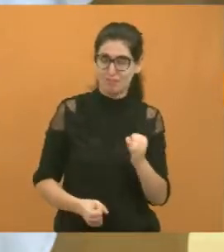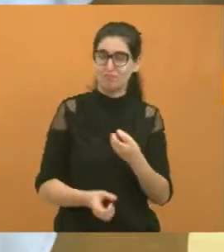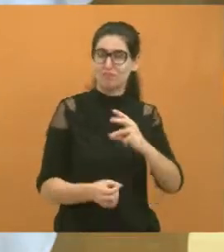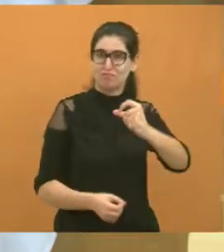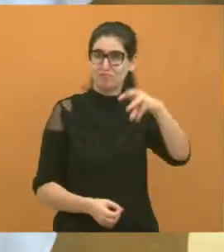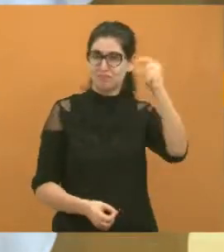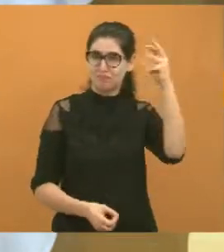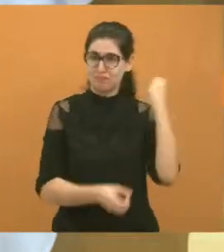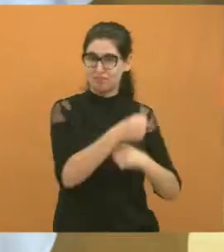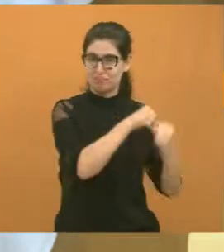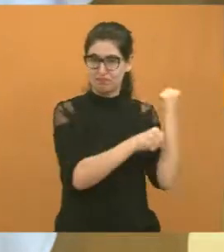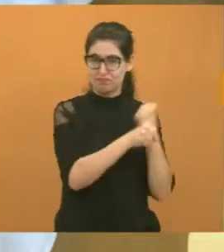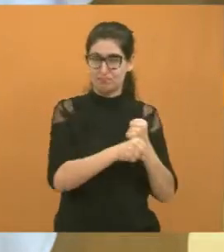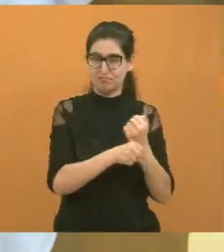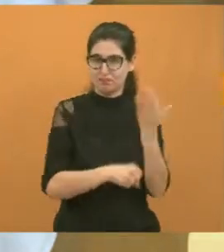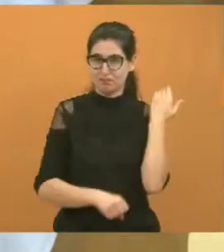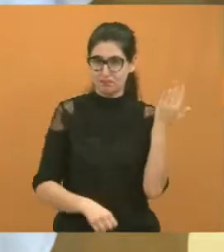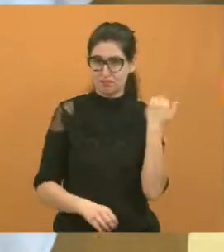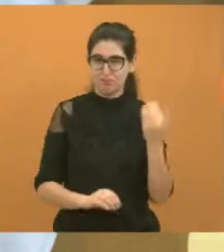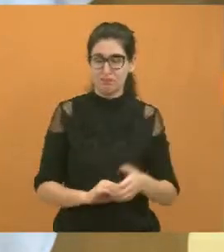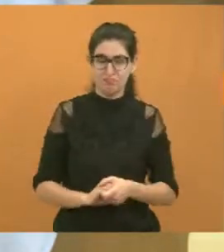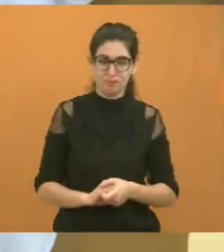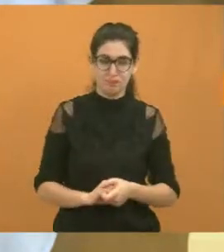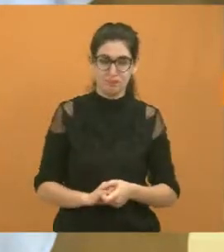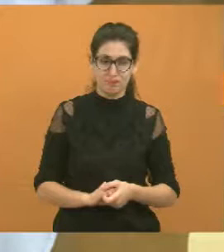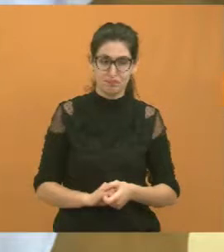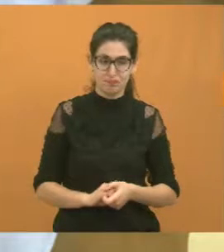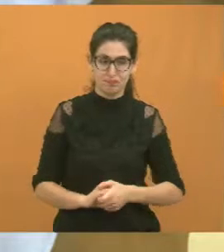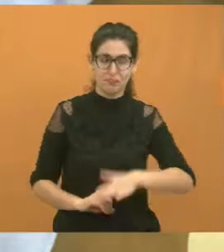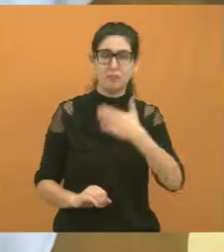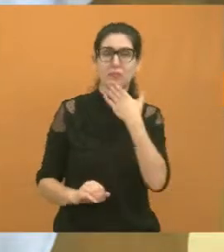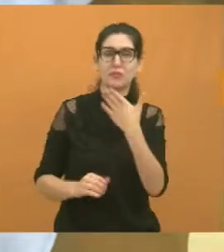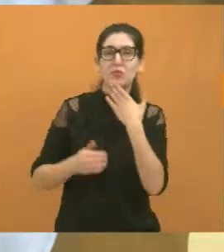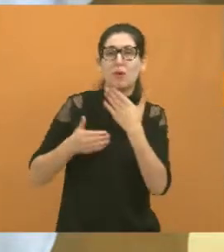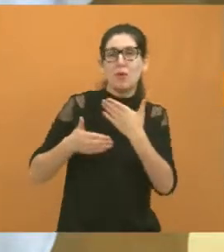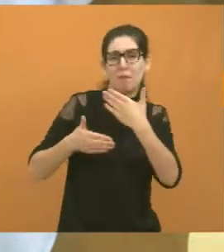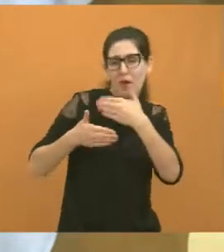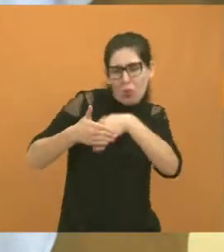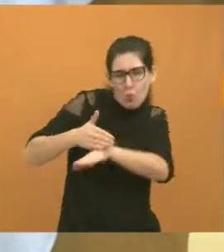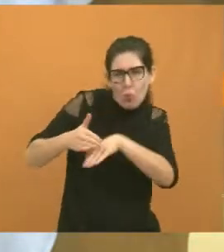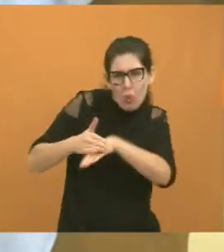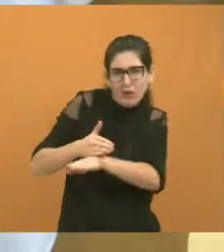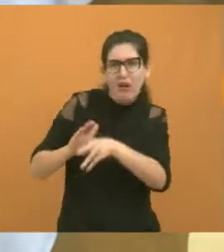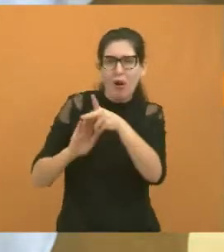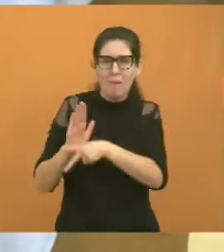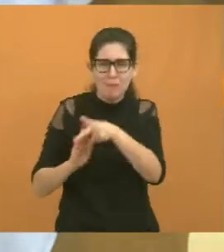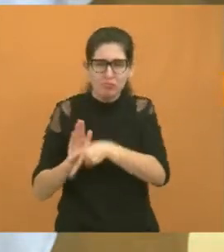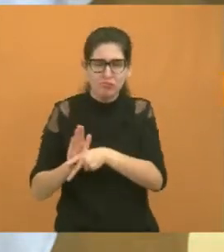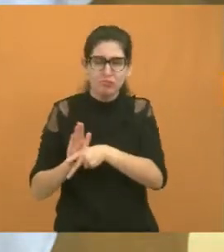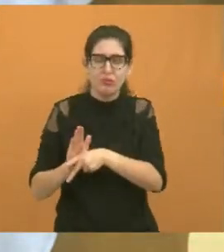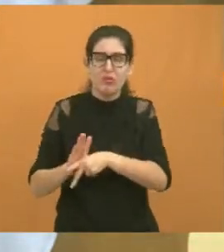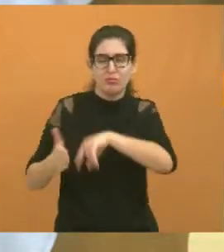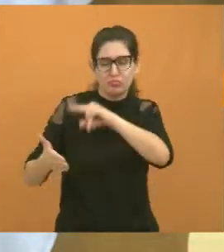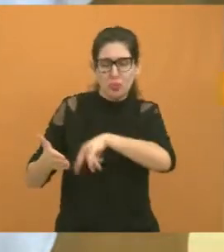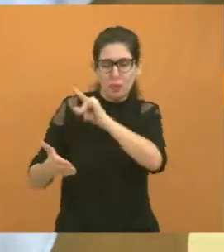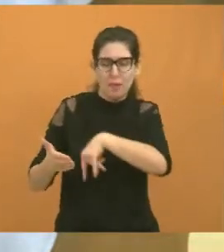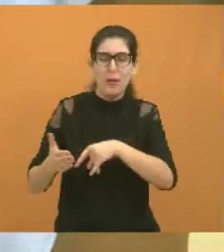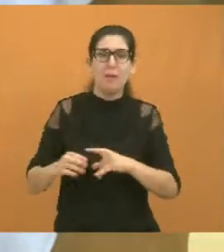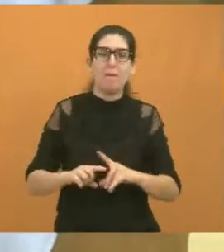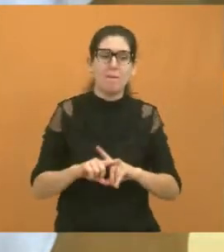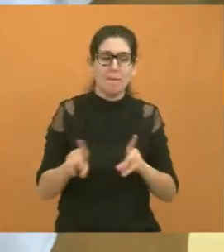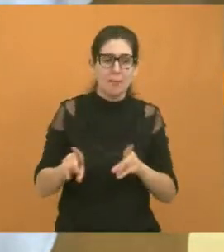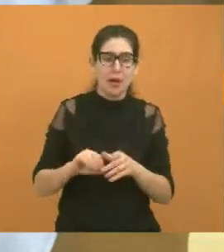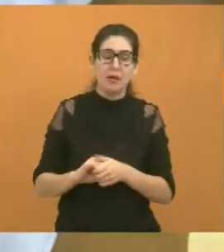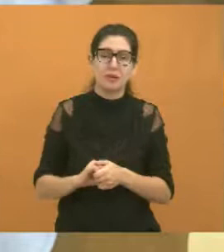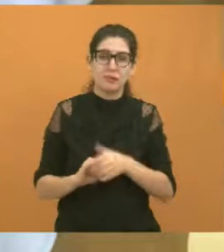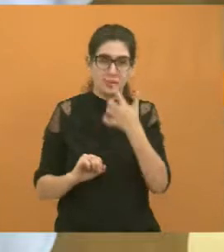pela correria do ano, achou melhor pedir o arquivamento e nos procurou aí, tendo